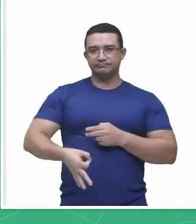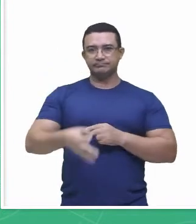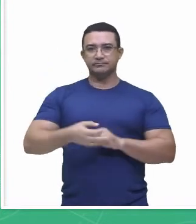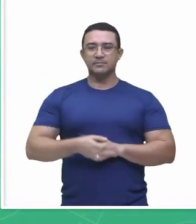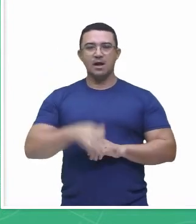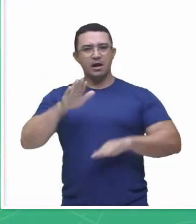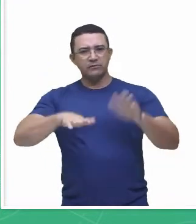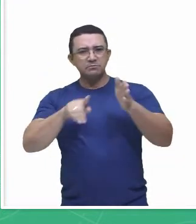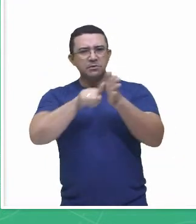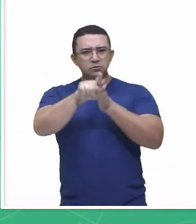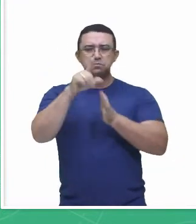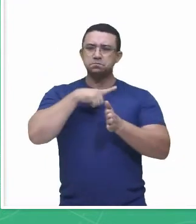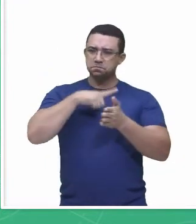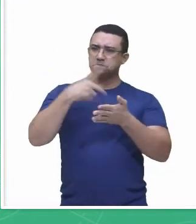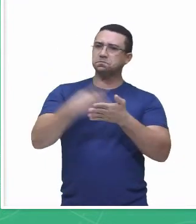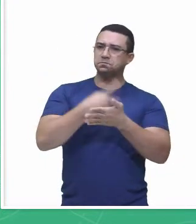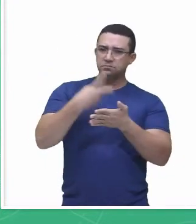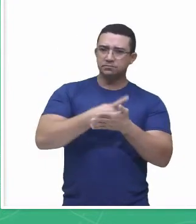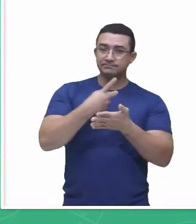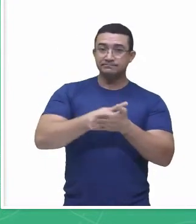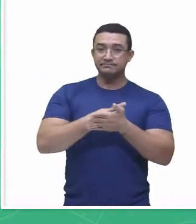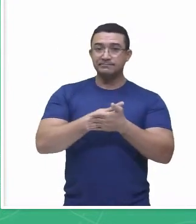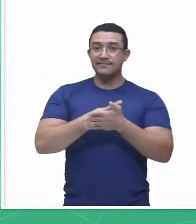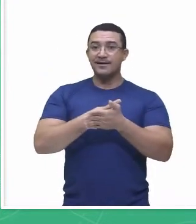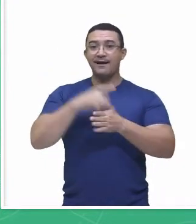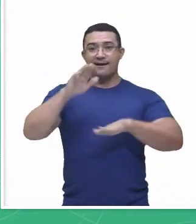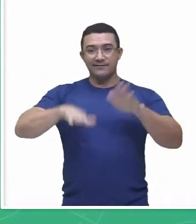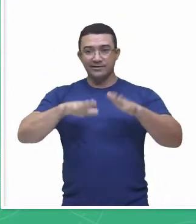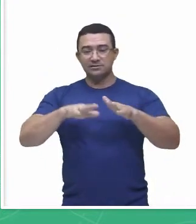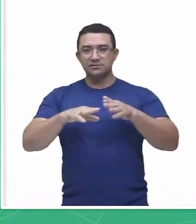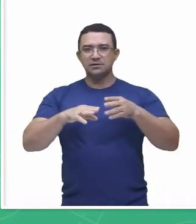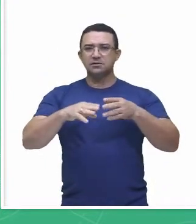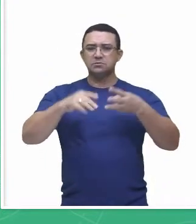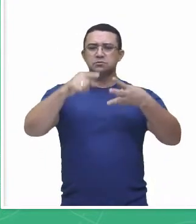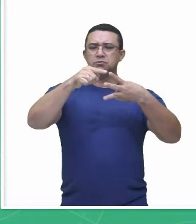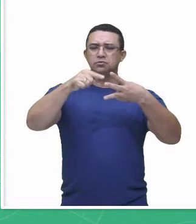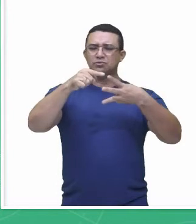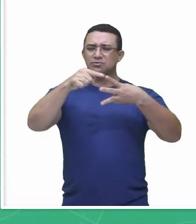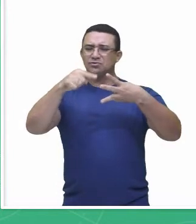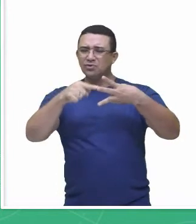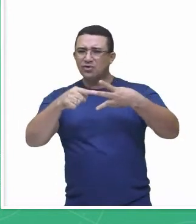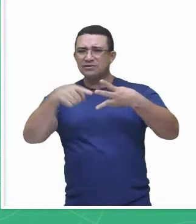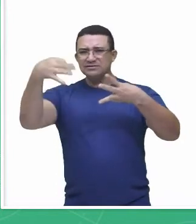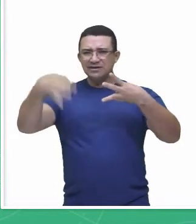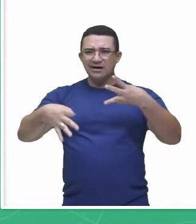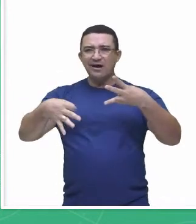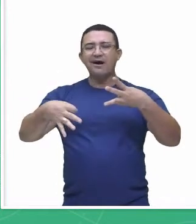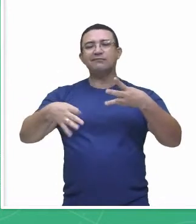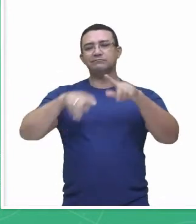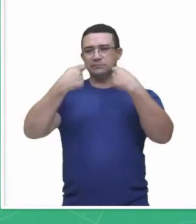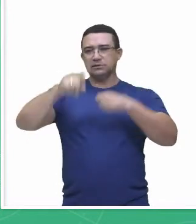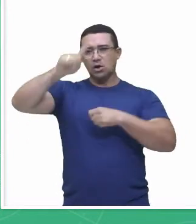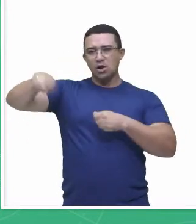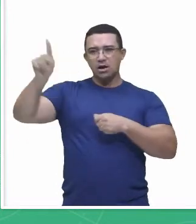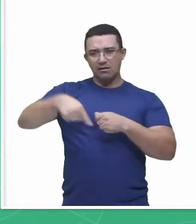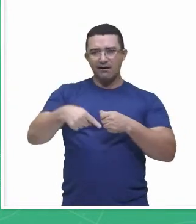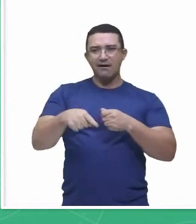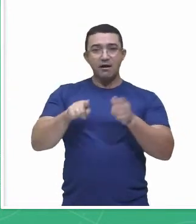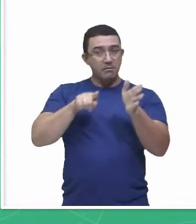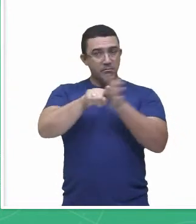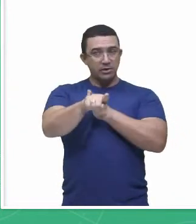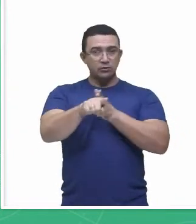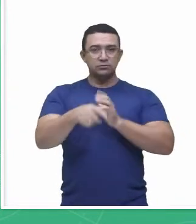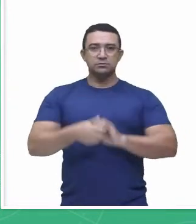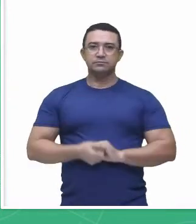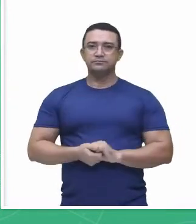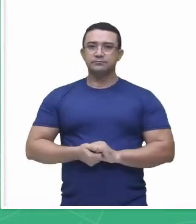erro ali e essa questão tenha que ser anulada, tá? Por quê? Quando nós falamos de nomes, aí todas as classes